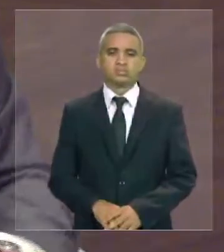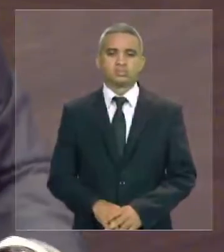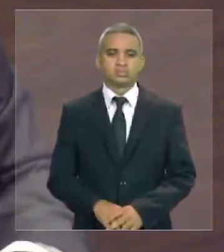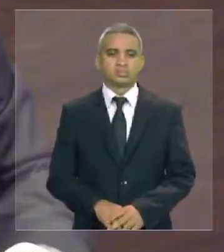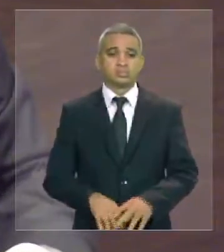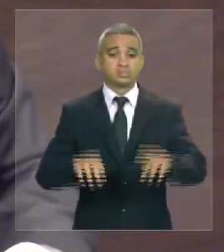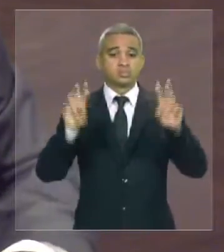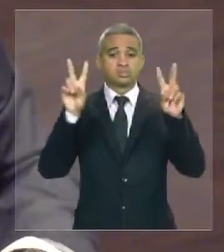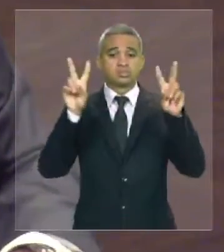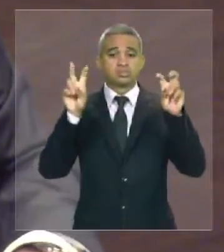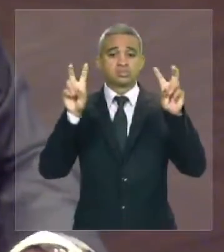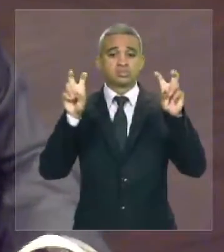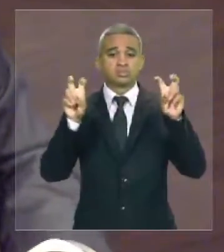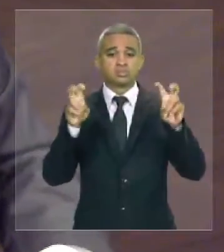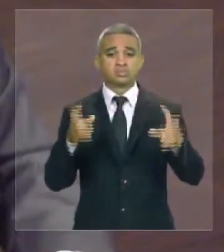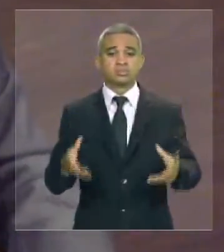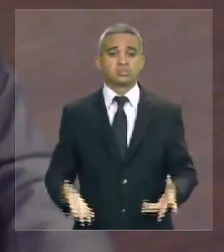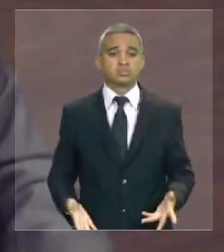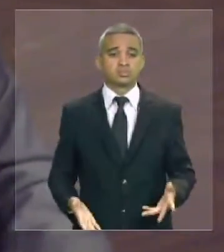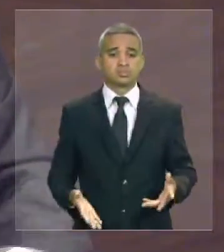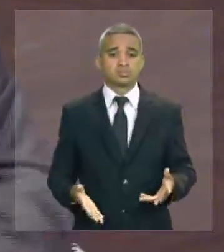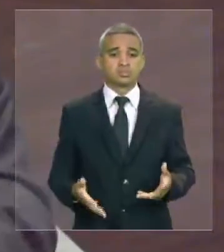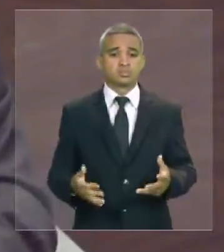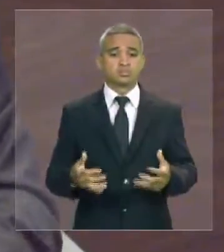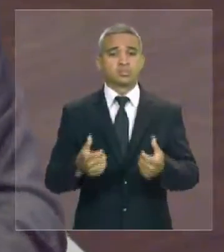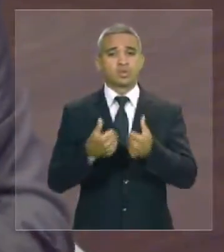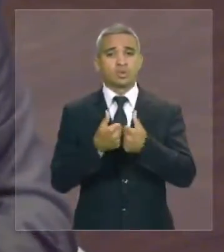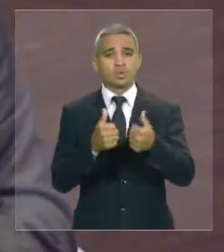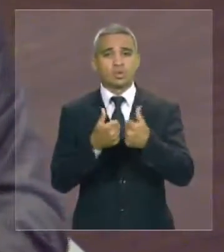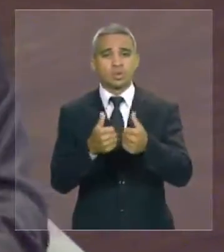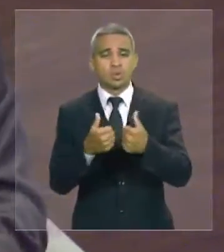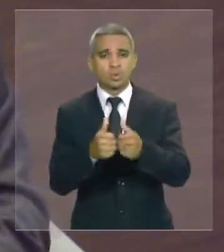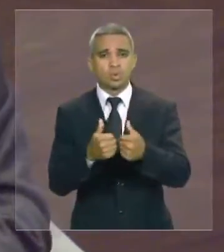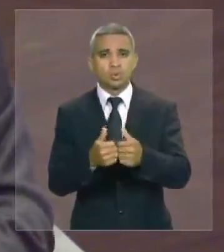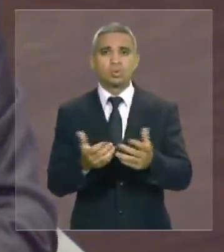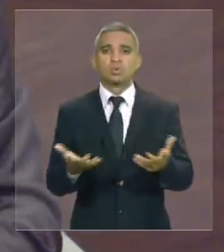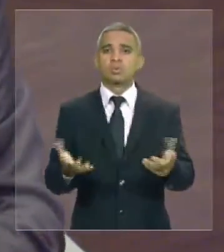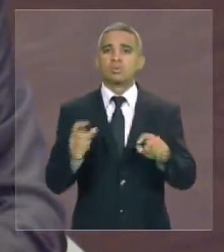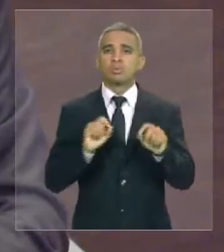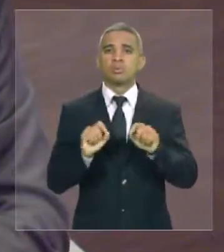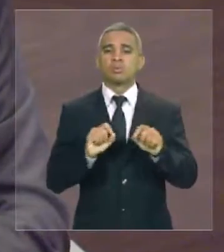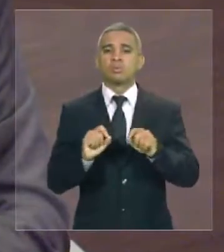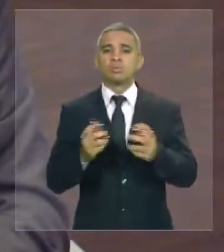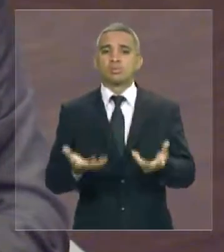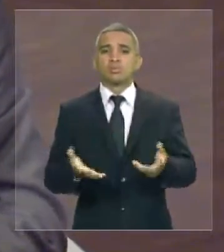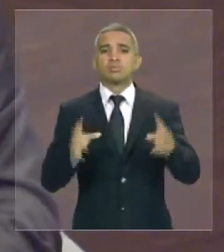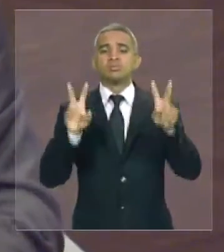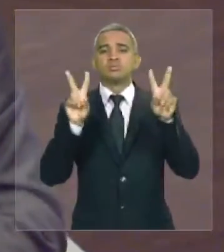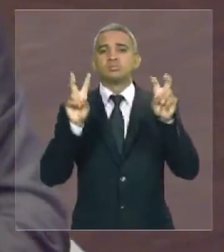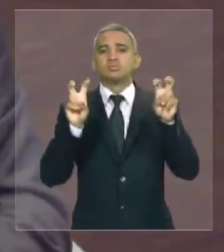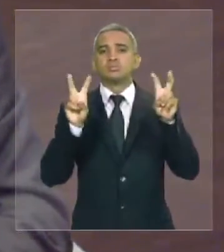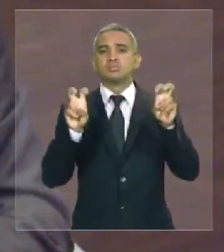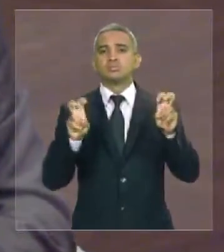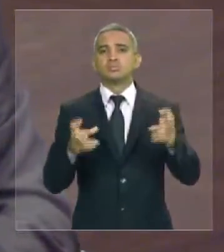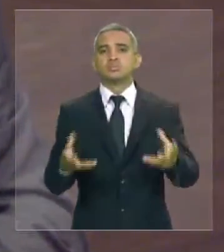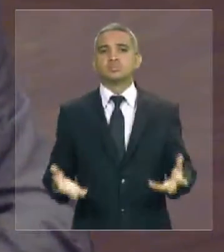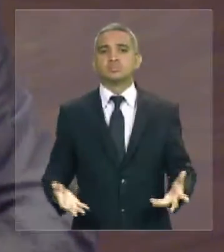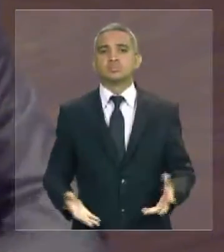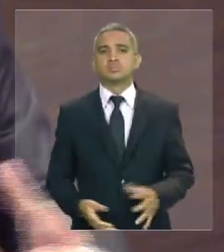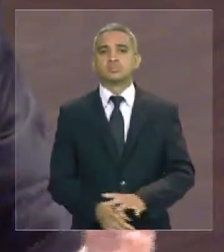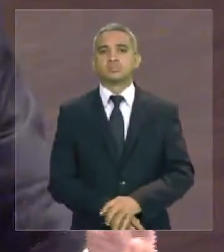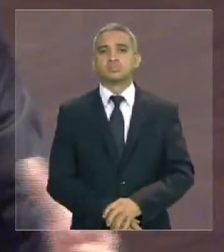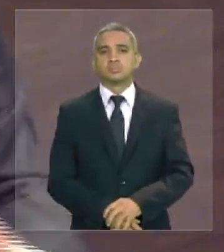assunto do transporte público é um dos assuntos